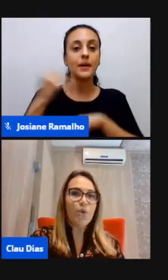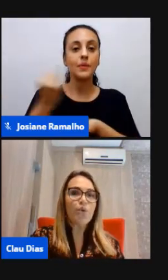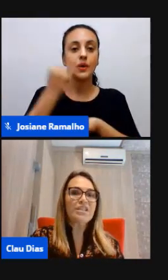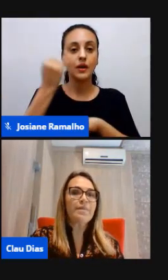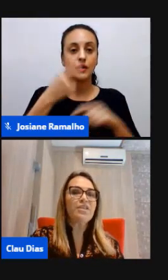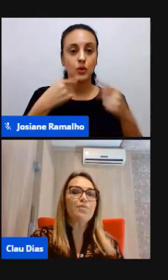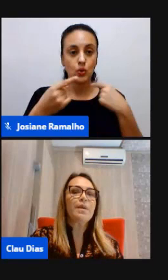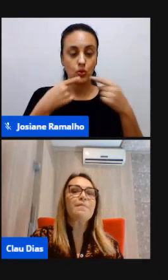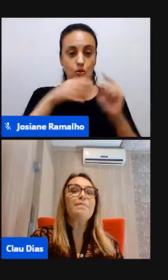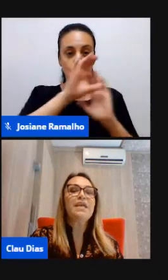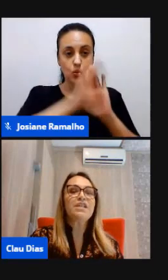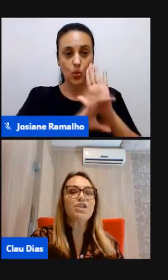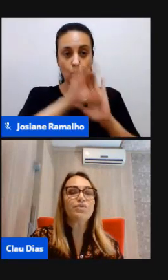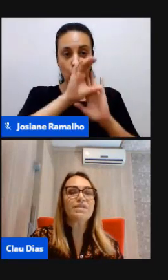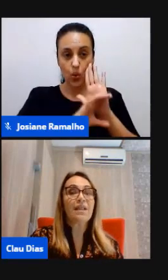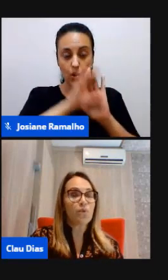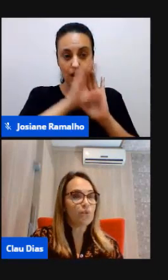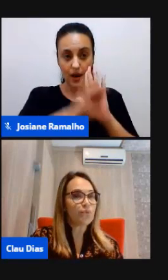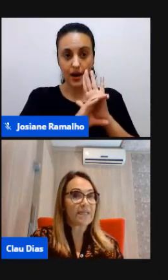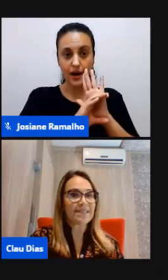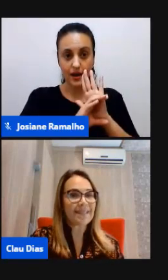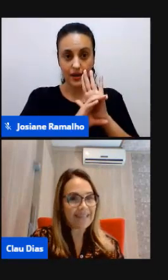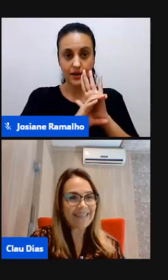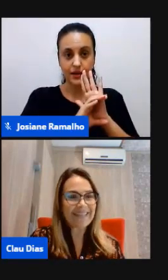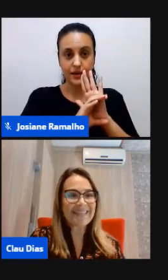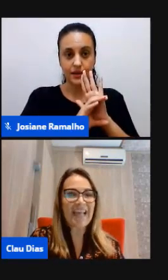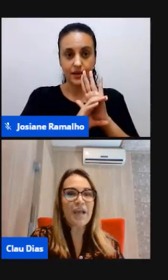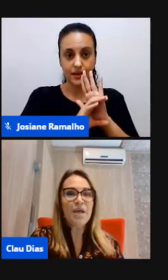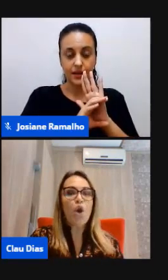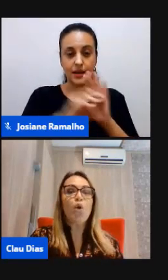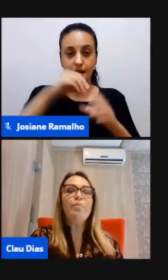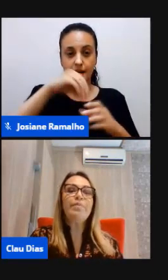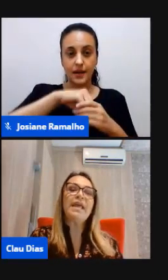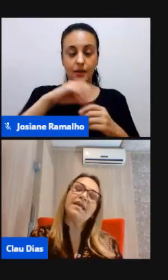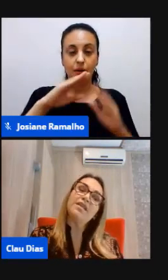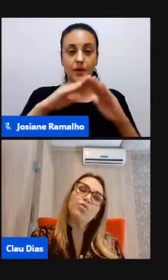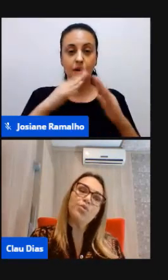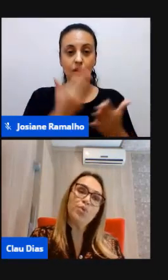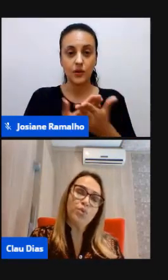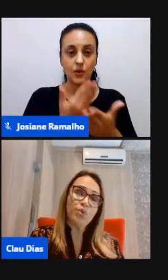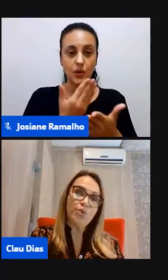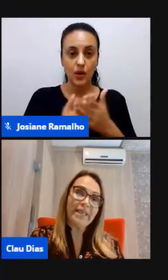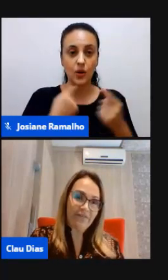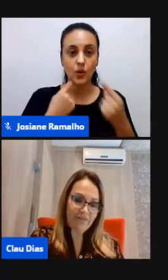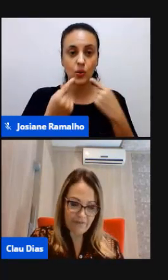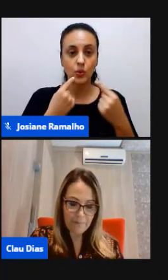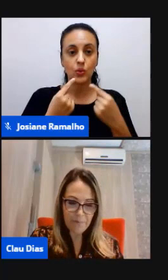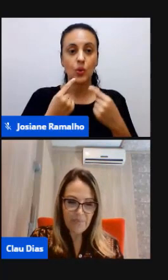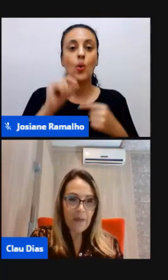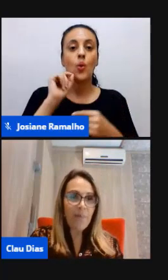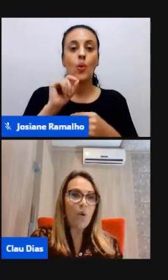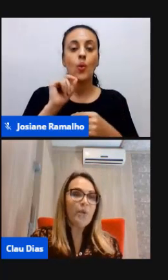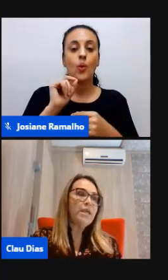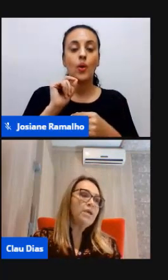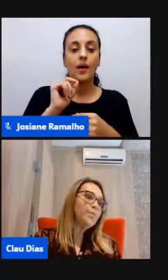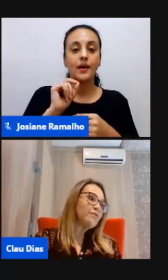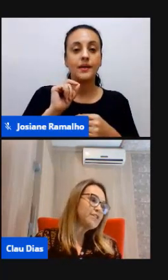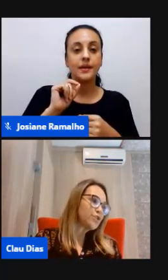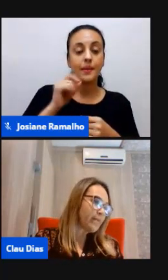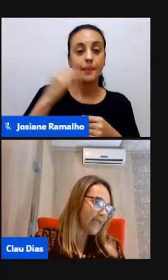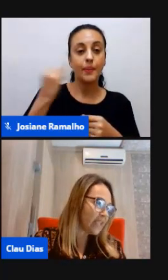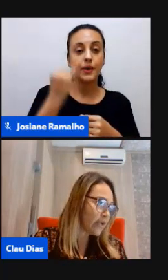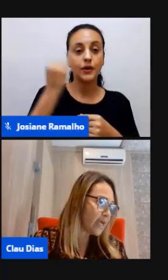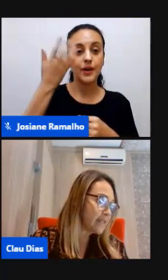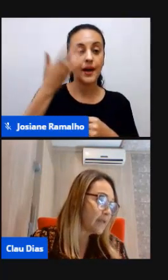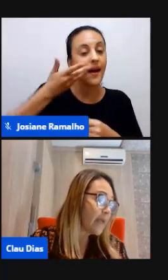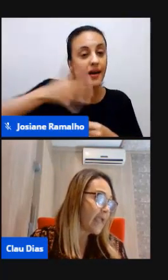seja, um conhecimento que permite que os alunos, as crianças, né, compreendam o mundo em que vivem. Bom, e o